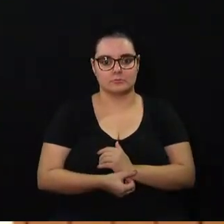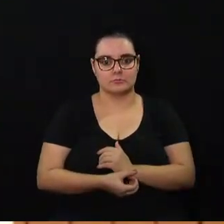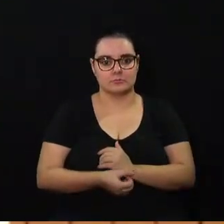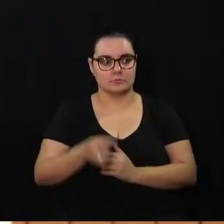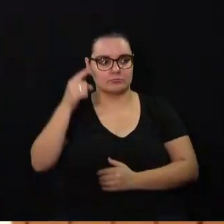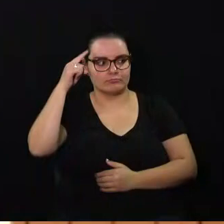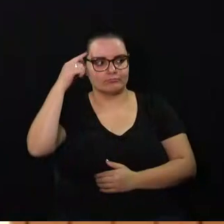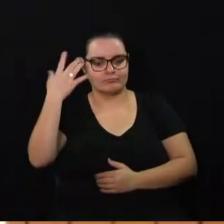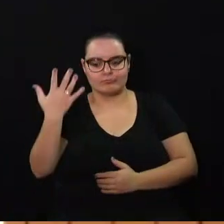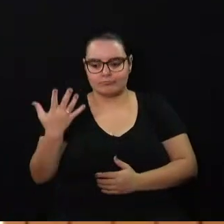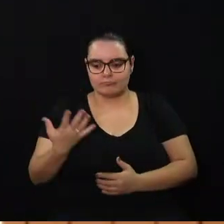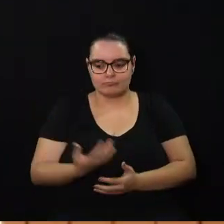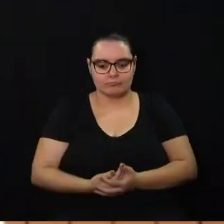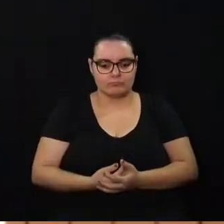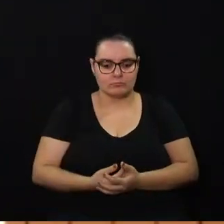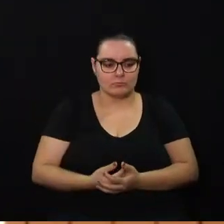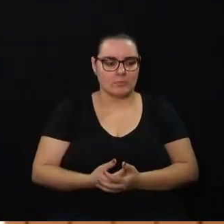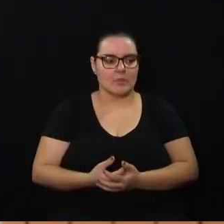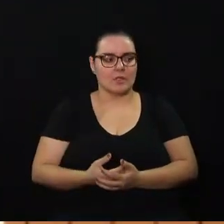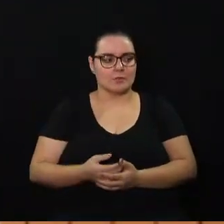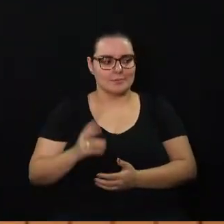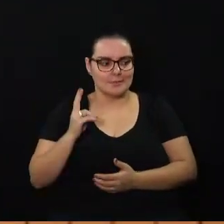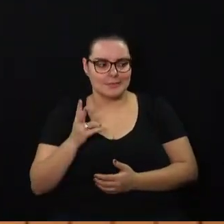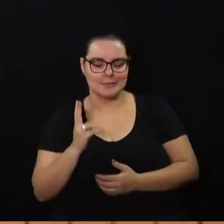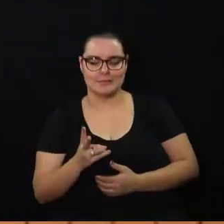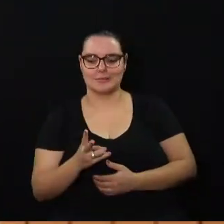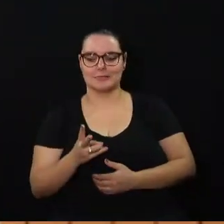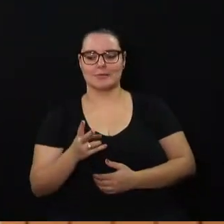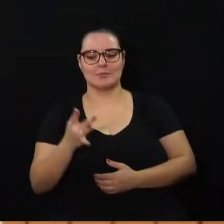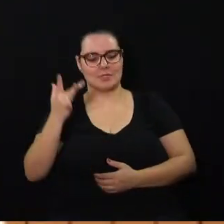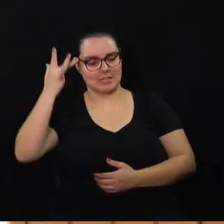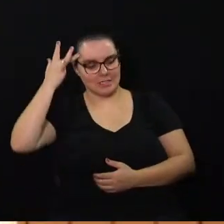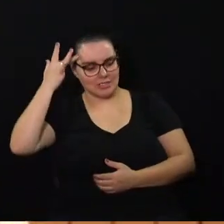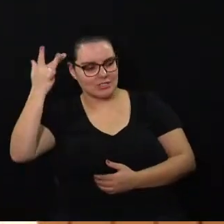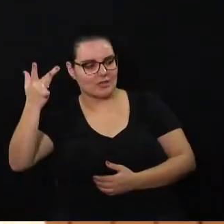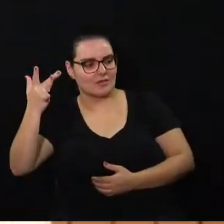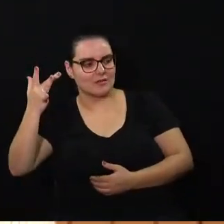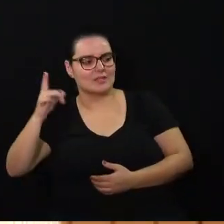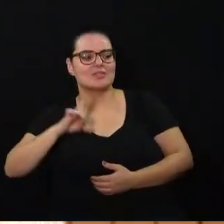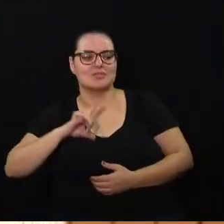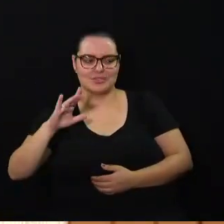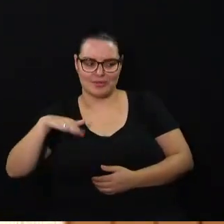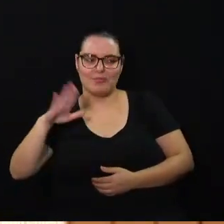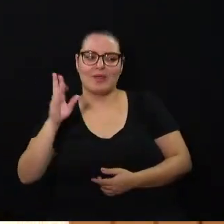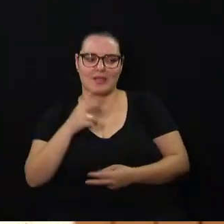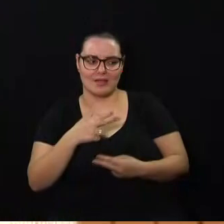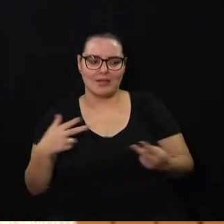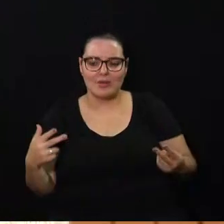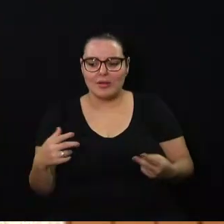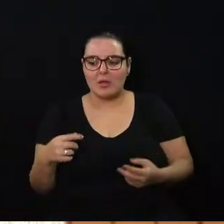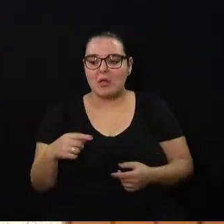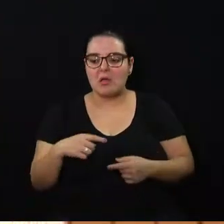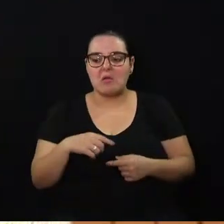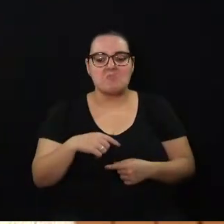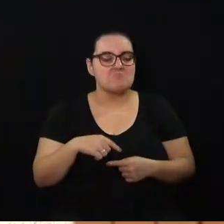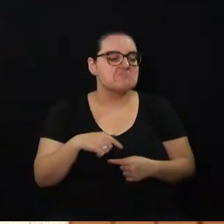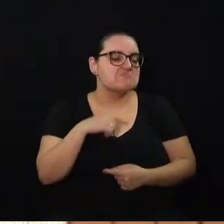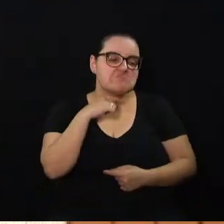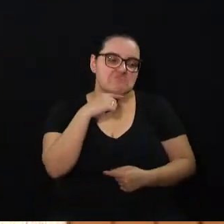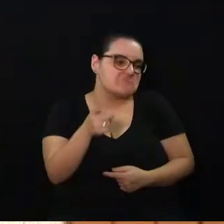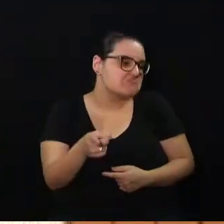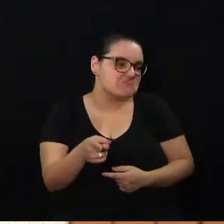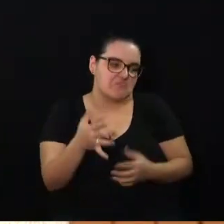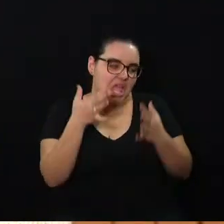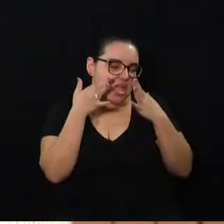sempre achei que tivesse algo mais mas ninguém ninguém me dava ouvidos eu sempre achei que tivesse algo além desde que ele era pequeno